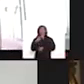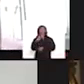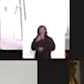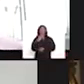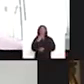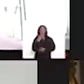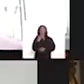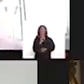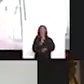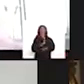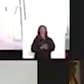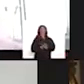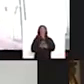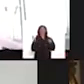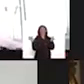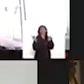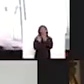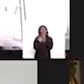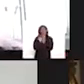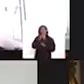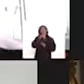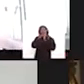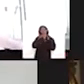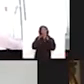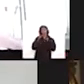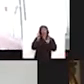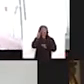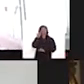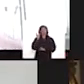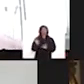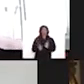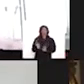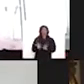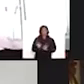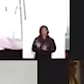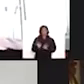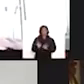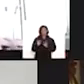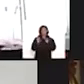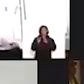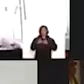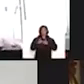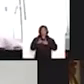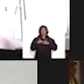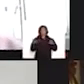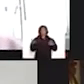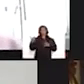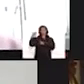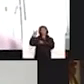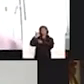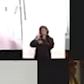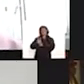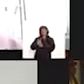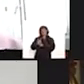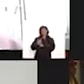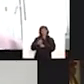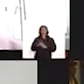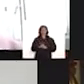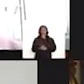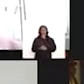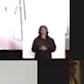para agregar, para juntar nesse projeto único. Que então iremos formar assim que